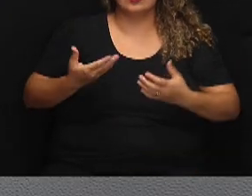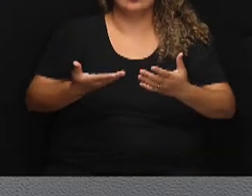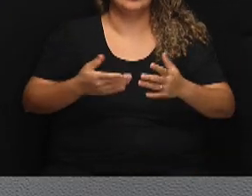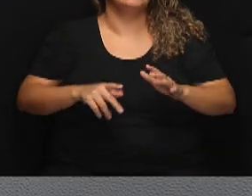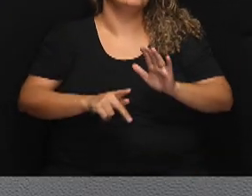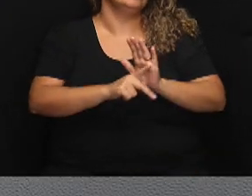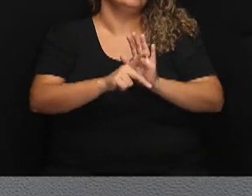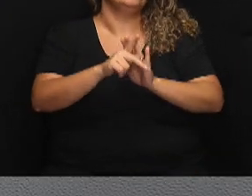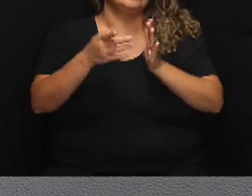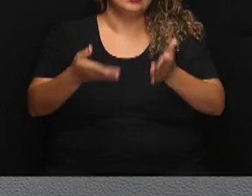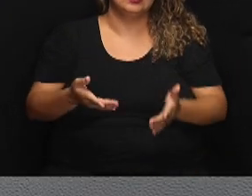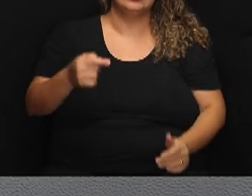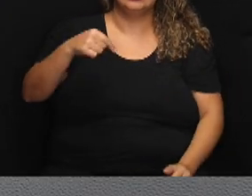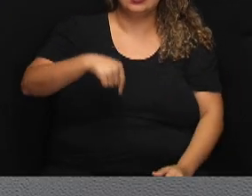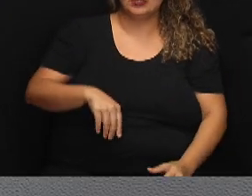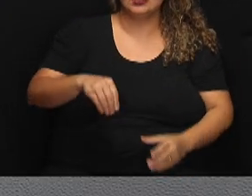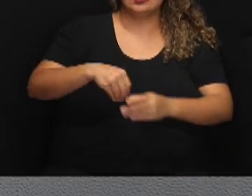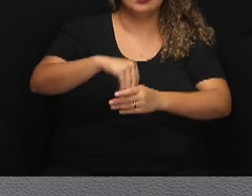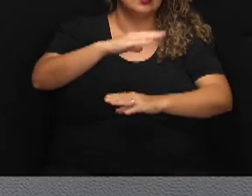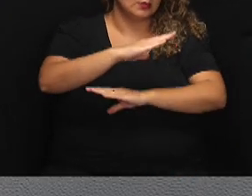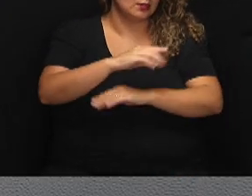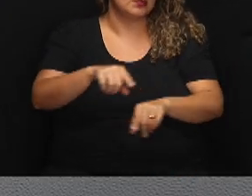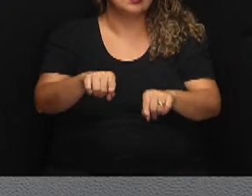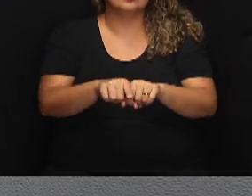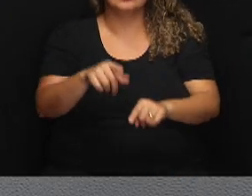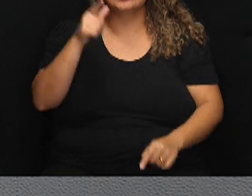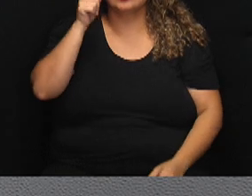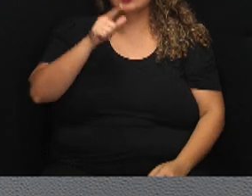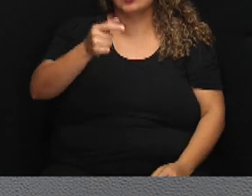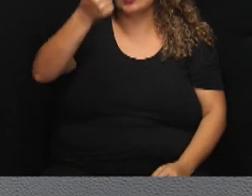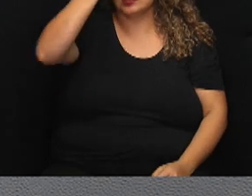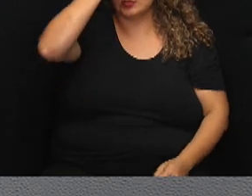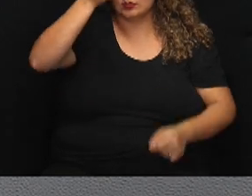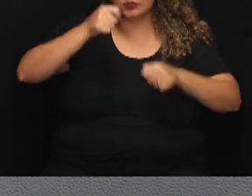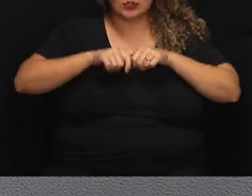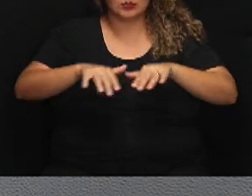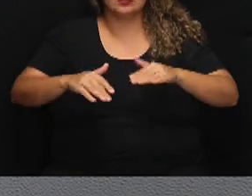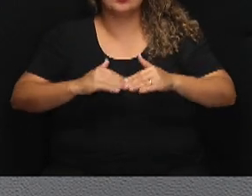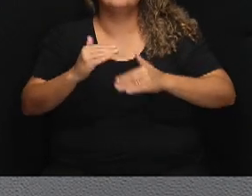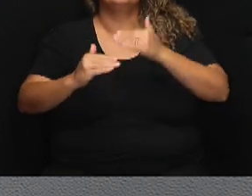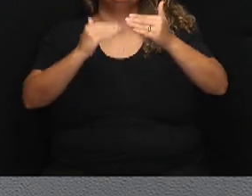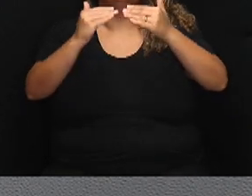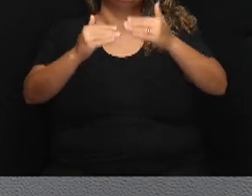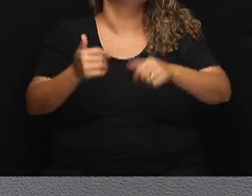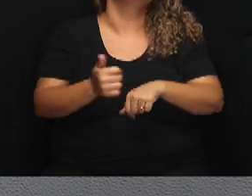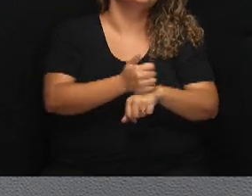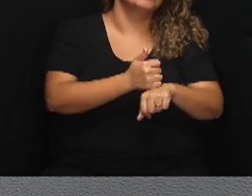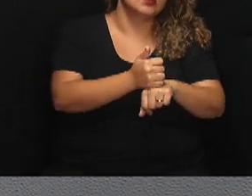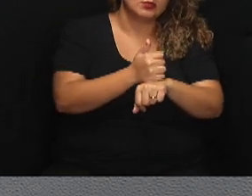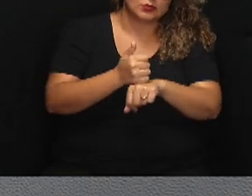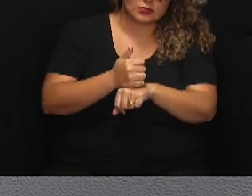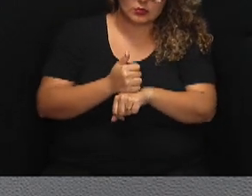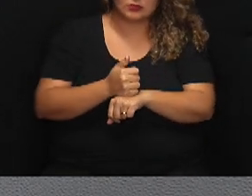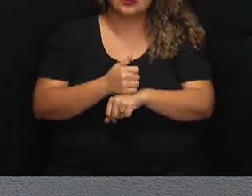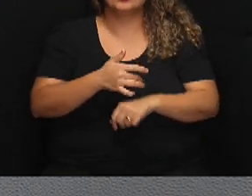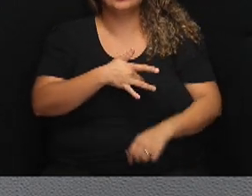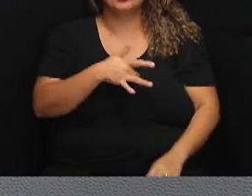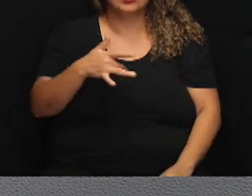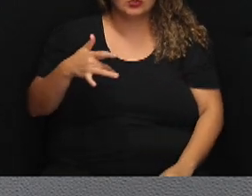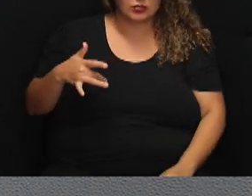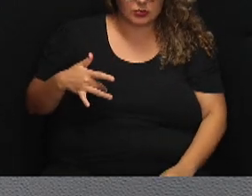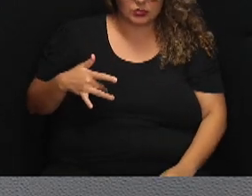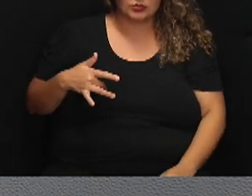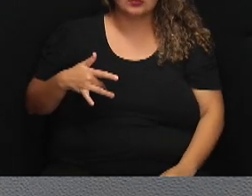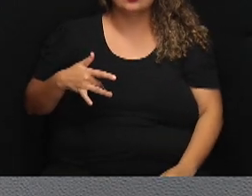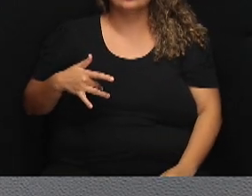projetos aqui para casa, mas também que a gente consiga conscientizar e fazer formações com profissionais da saúde,